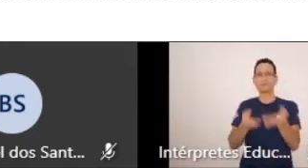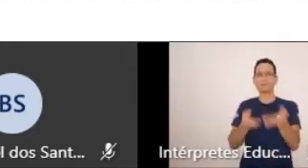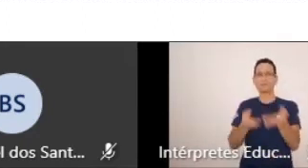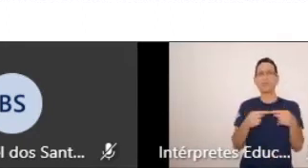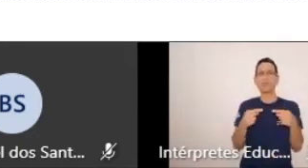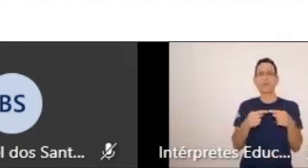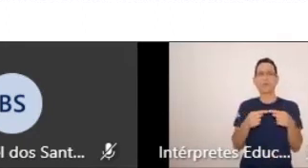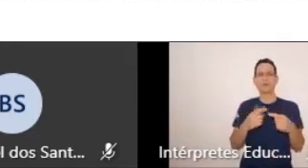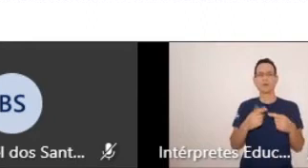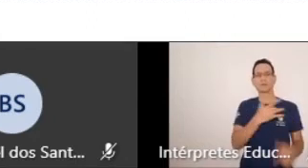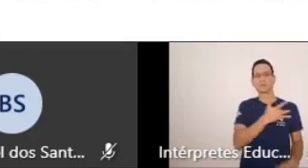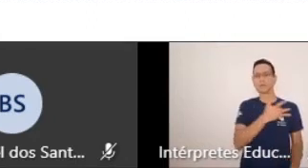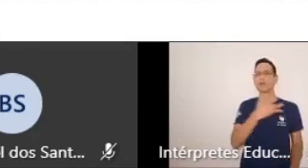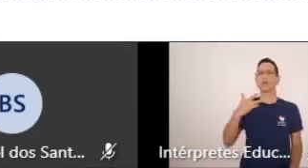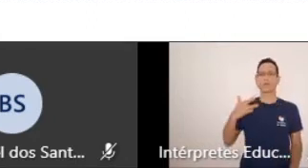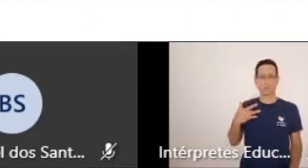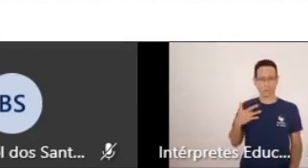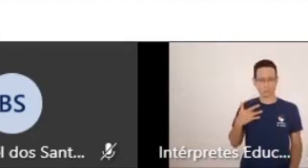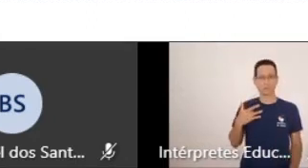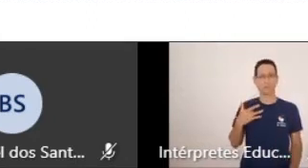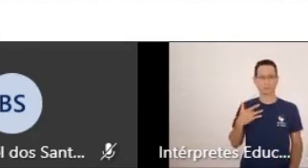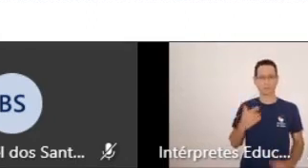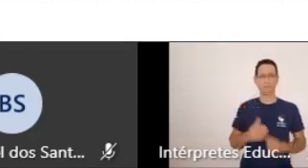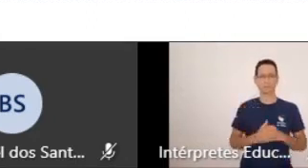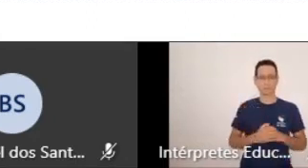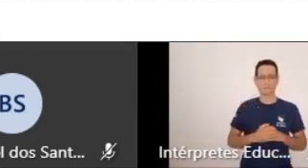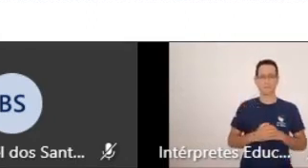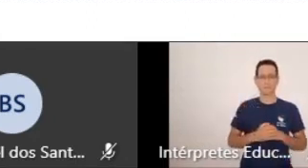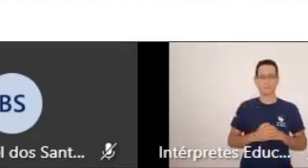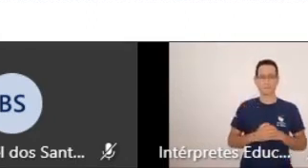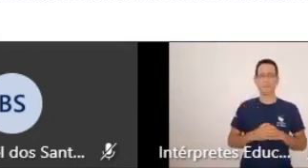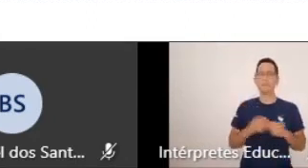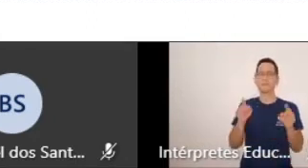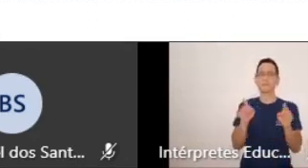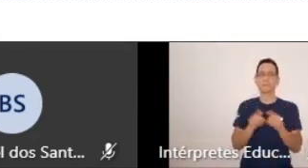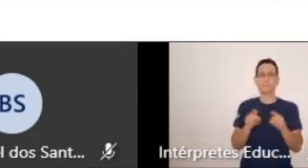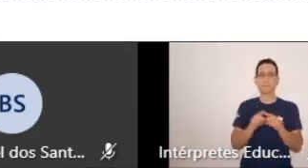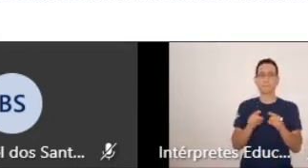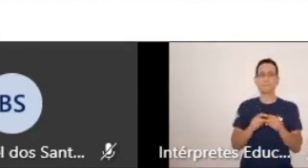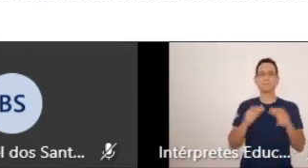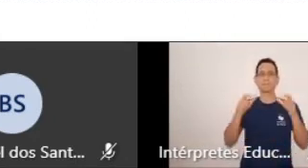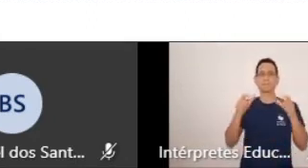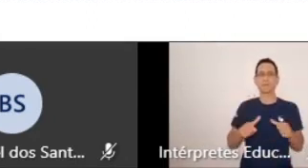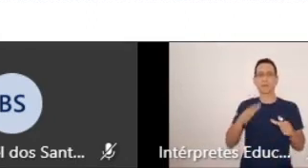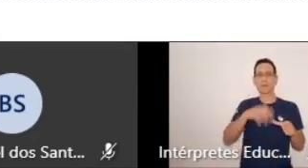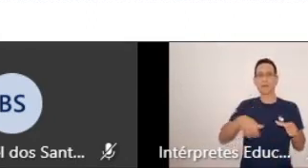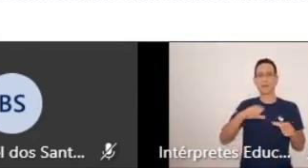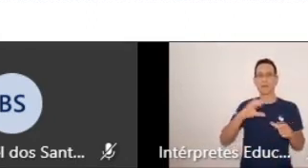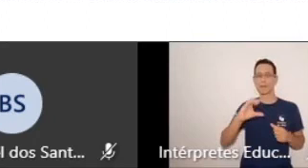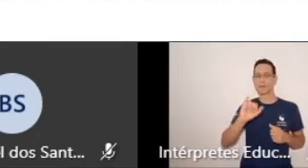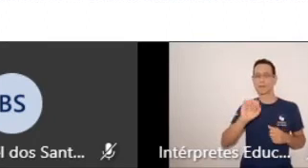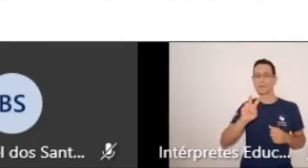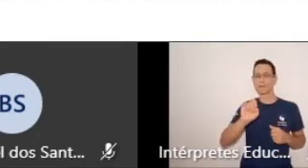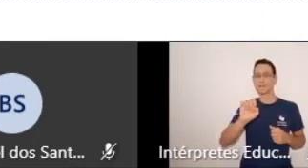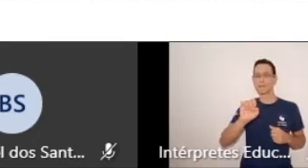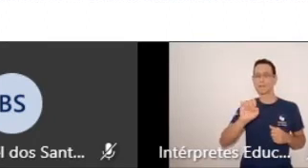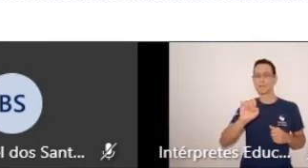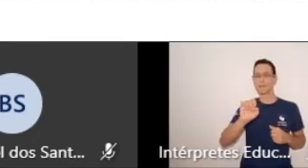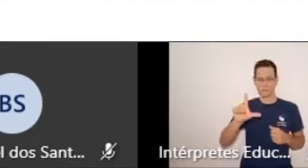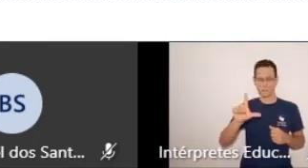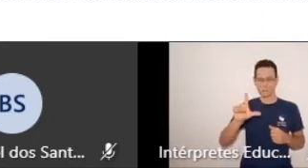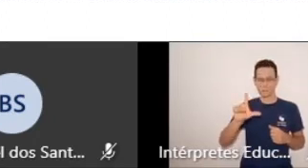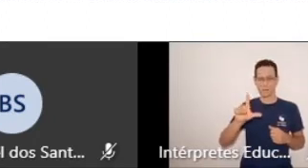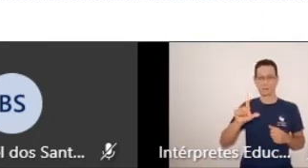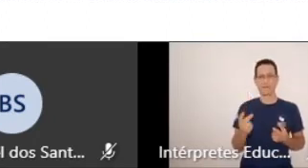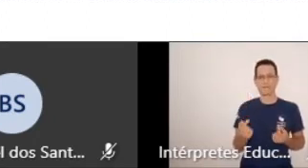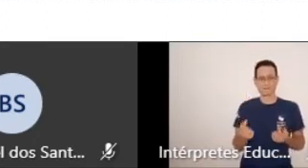relacionadas à saúde. E nós demandamos na área civil, inclusive nas demandas civil e